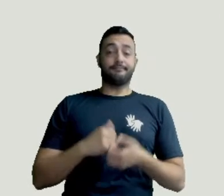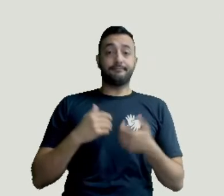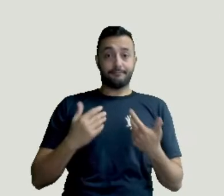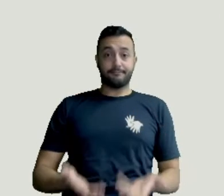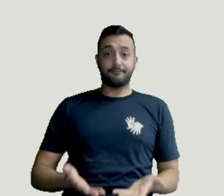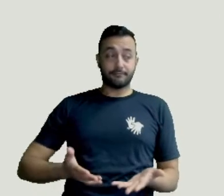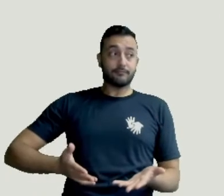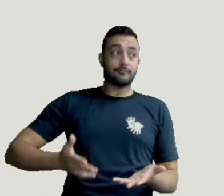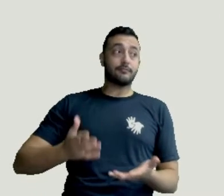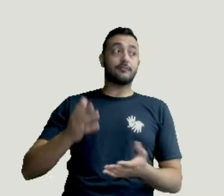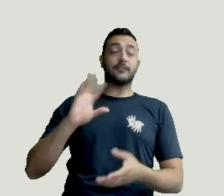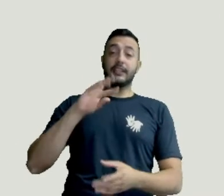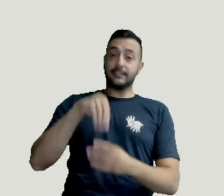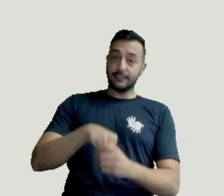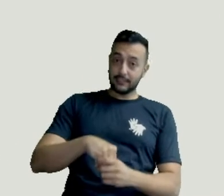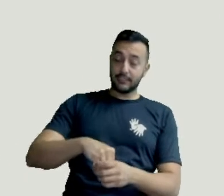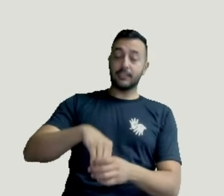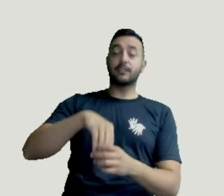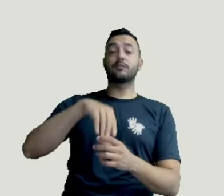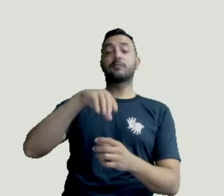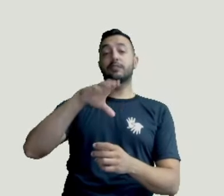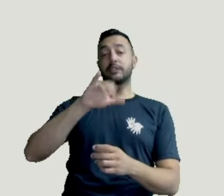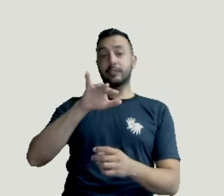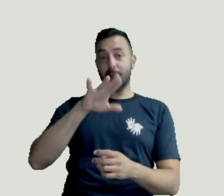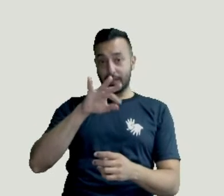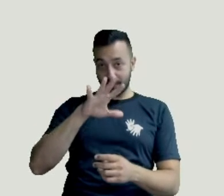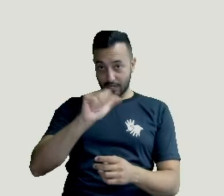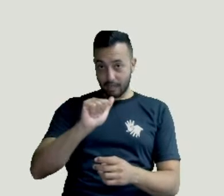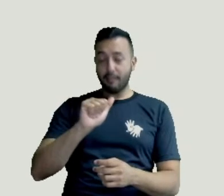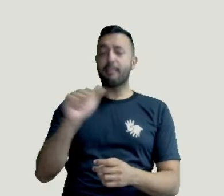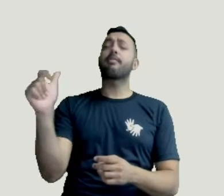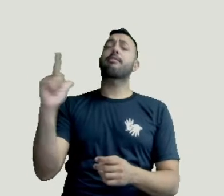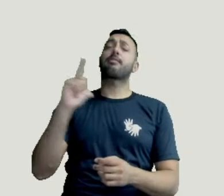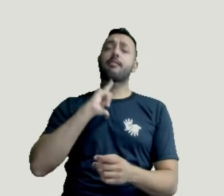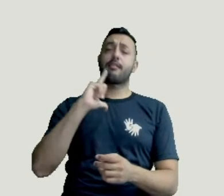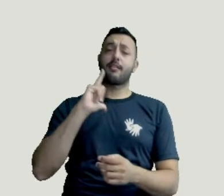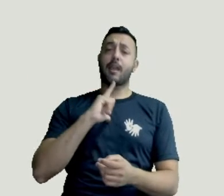Então, dentro da cinemática, nós temos um ponto